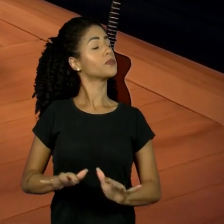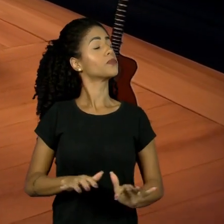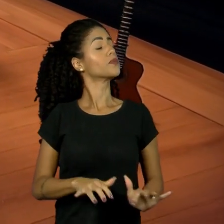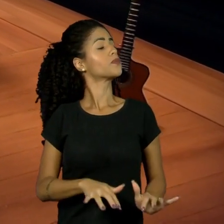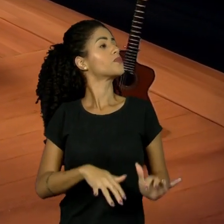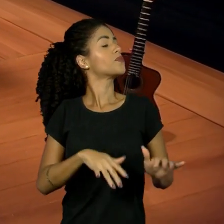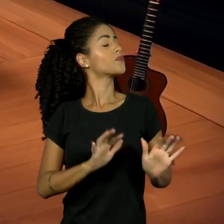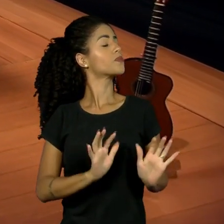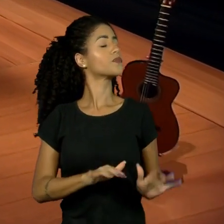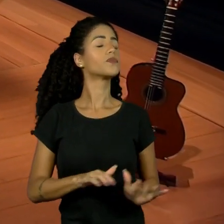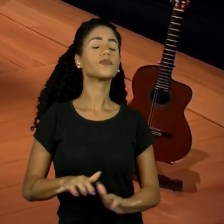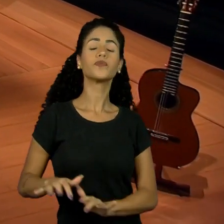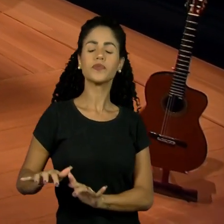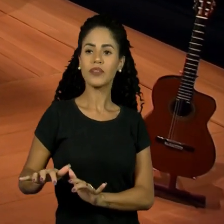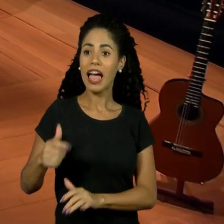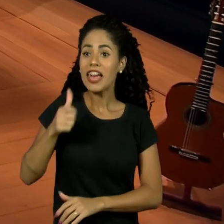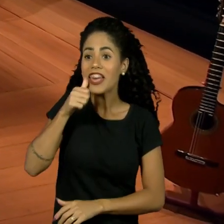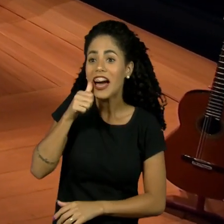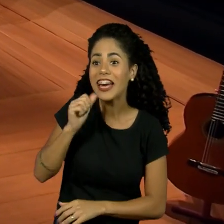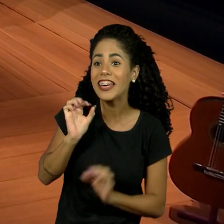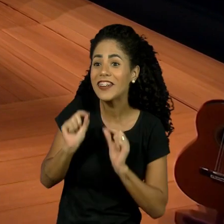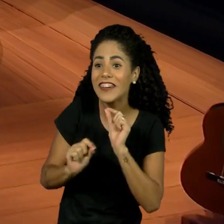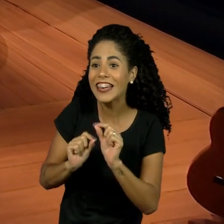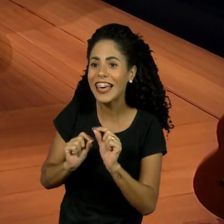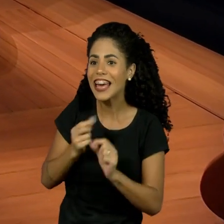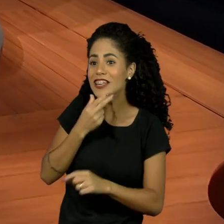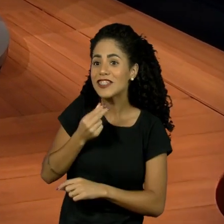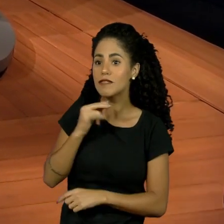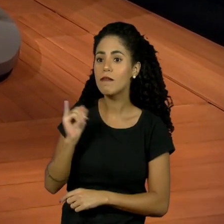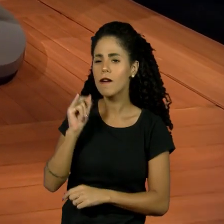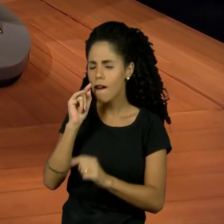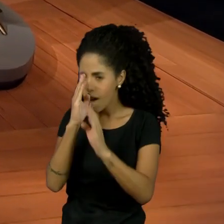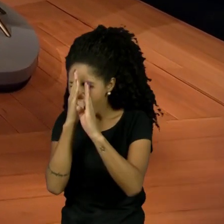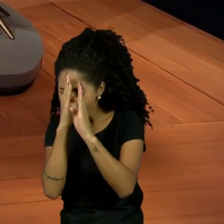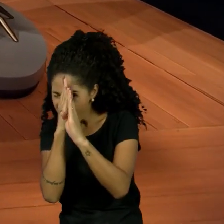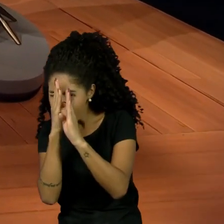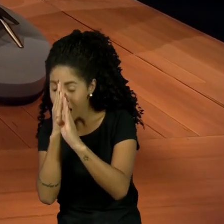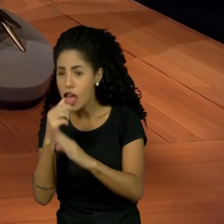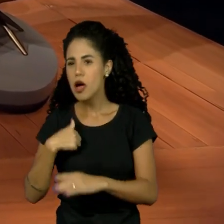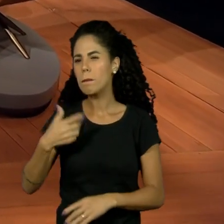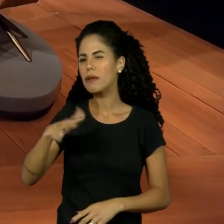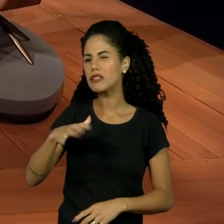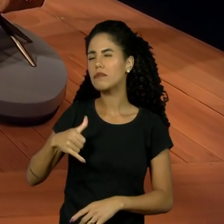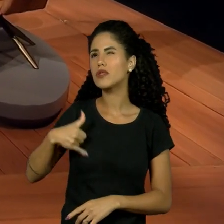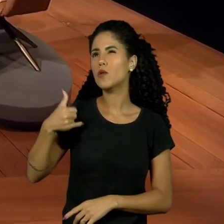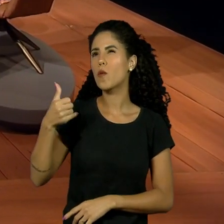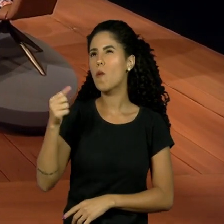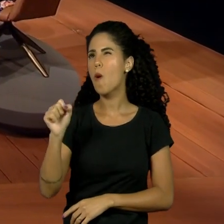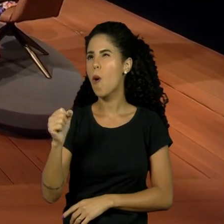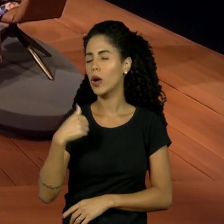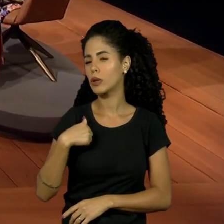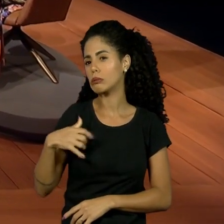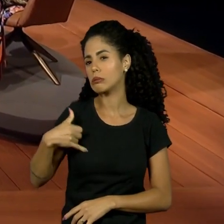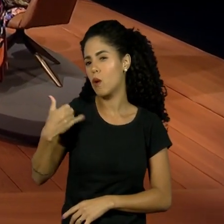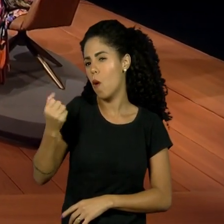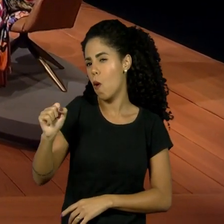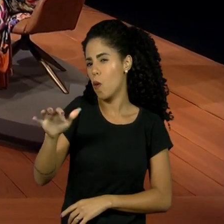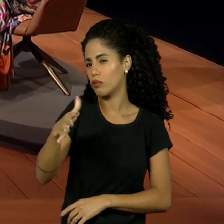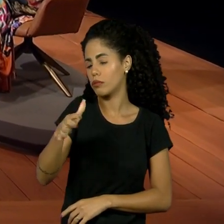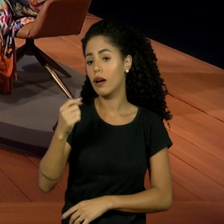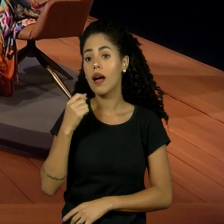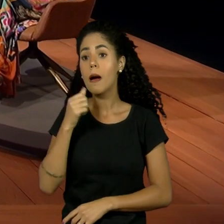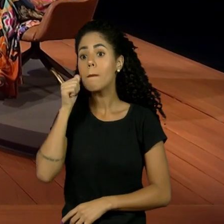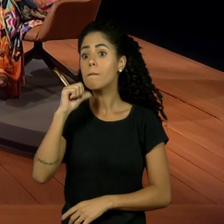né? E aí ficou esse pianinho. E quando eu estava com os 8 anos de idade, a minha mãe, era um sonho da